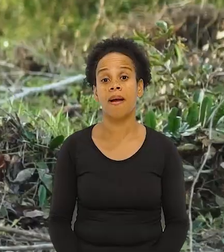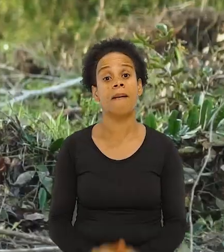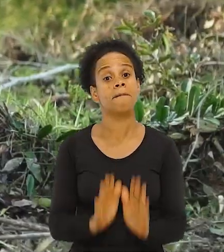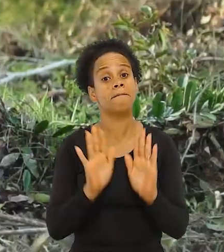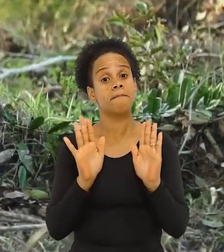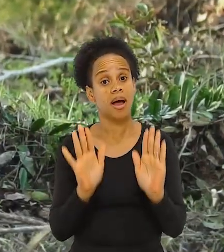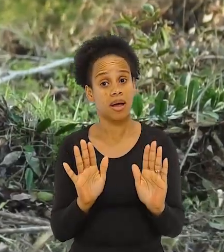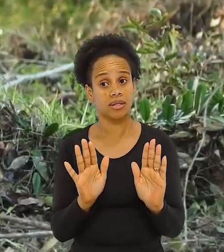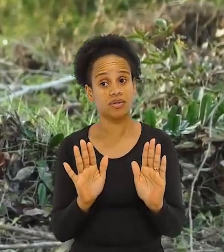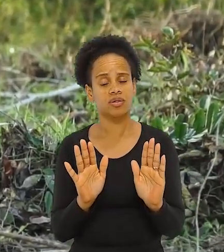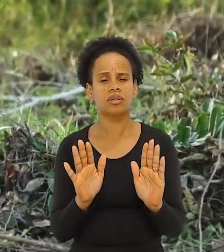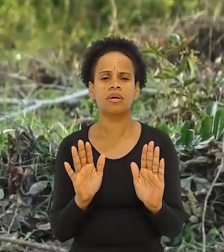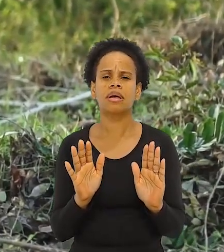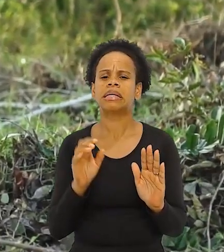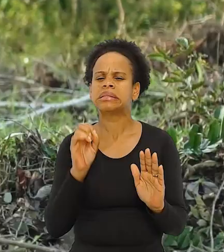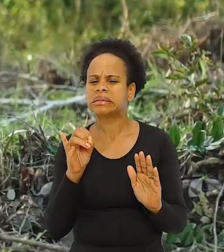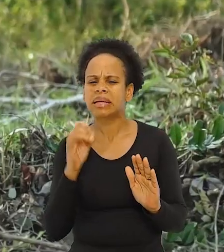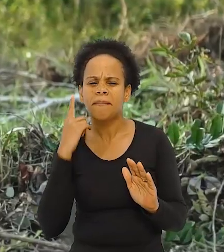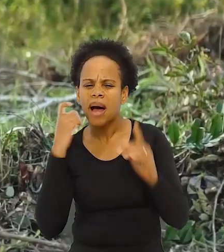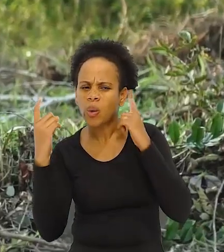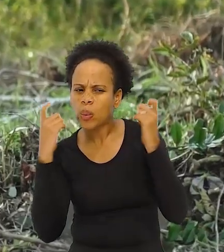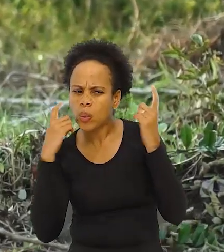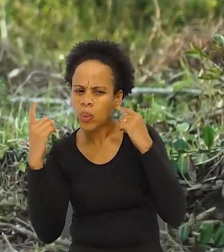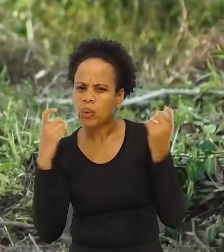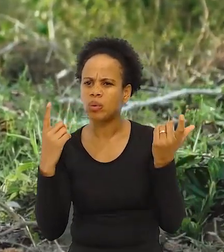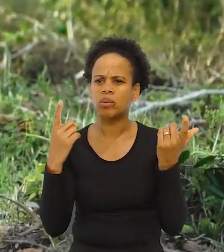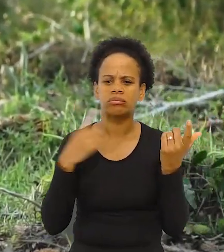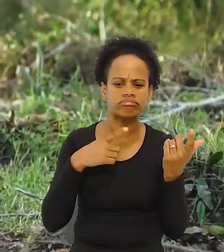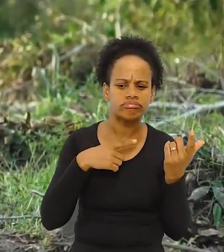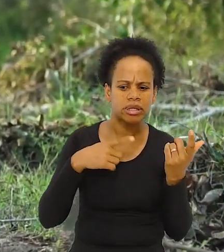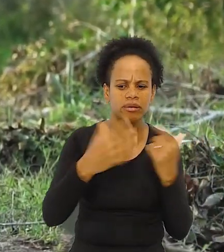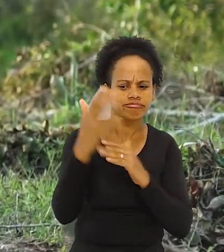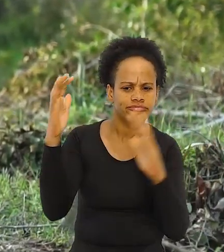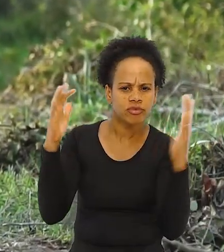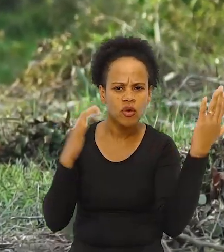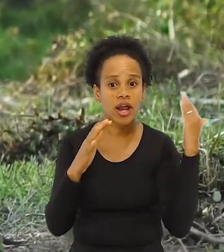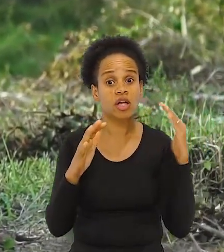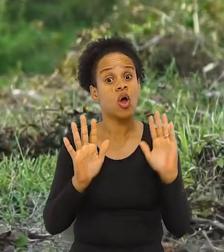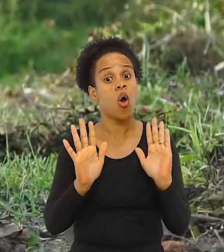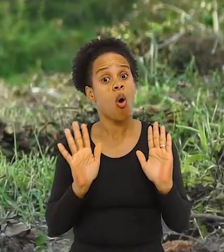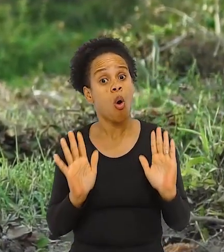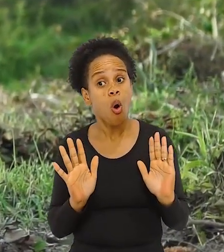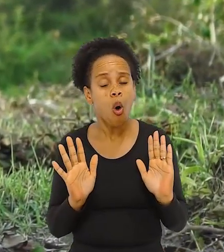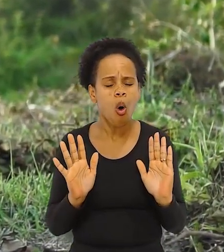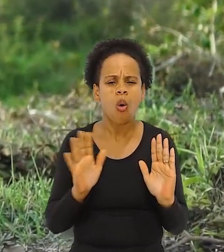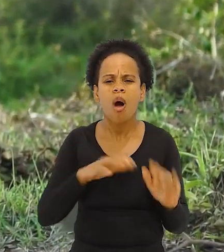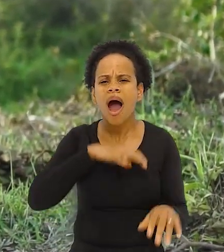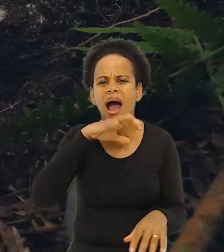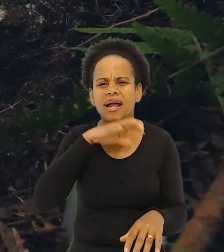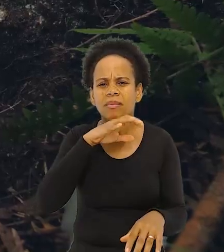Entretanto, durante perturbações no ambiente natural ou na diminuição de disponibilidade de